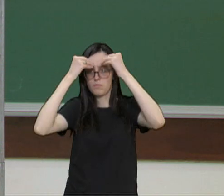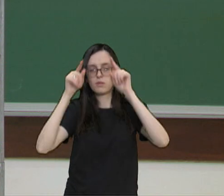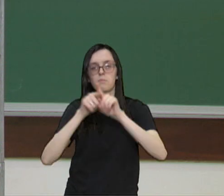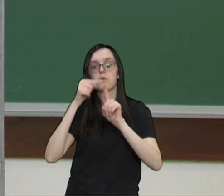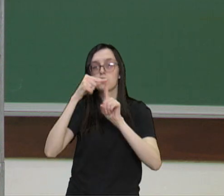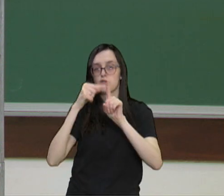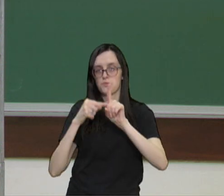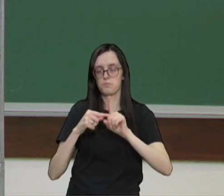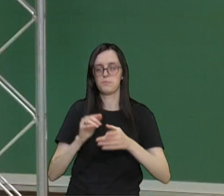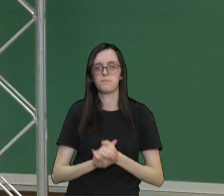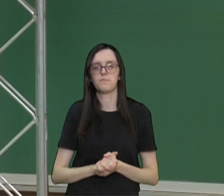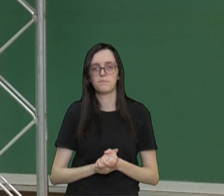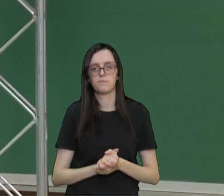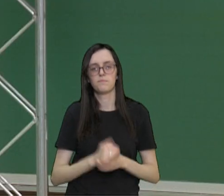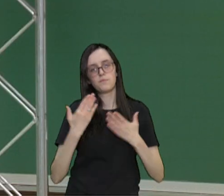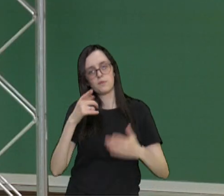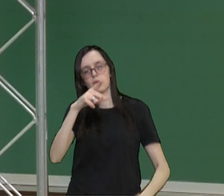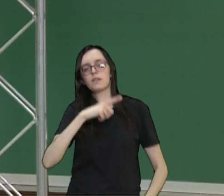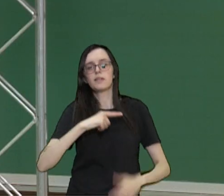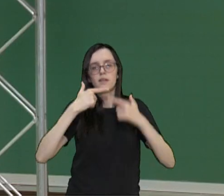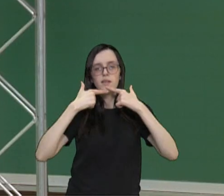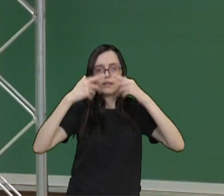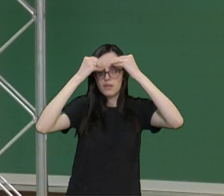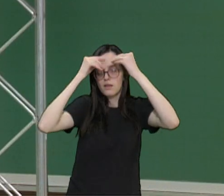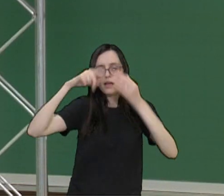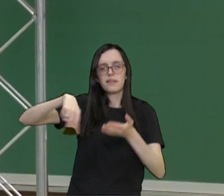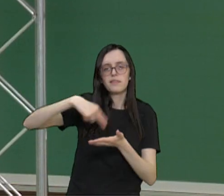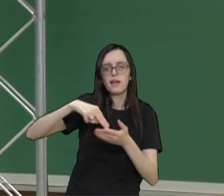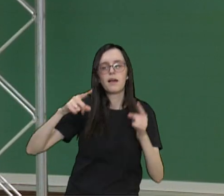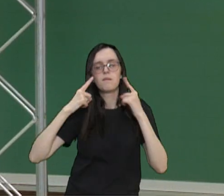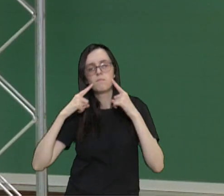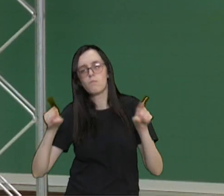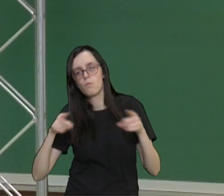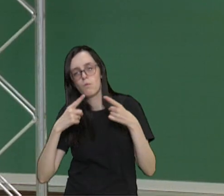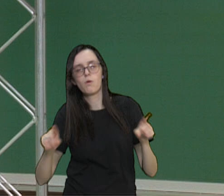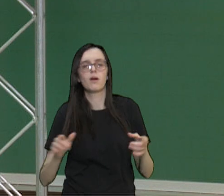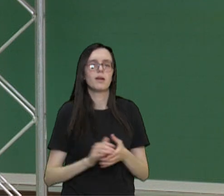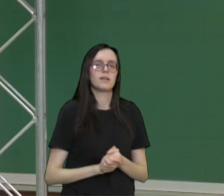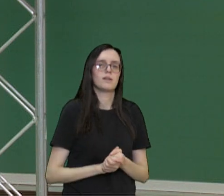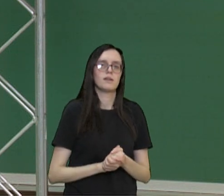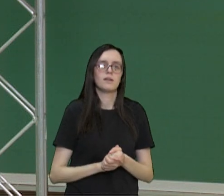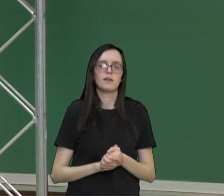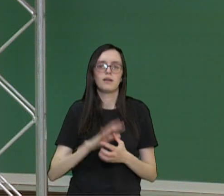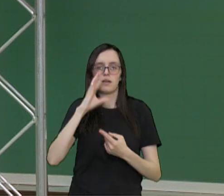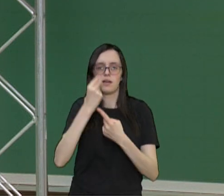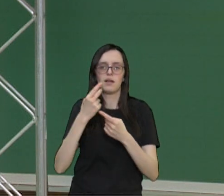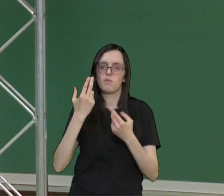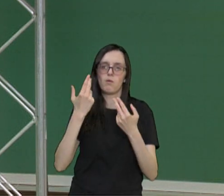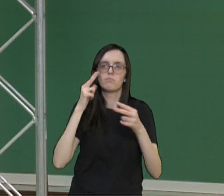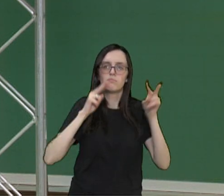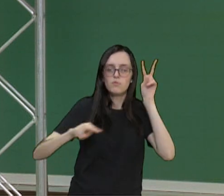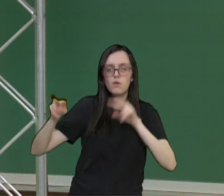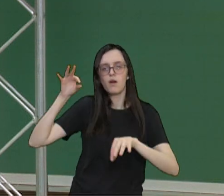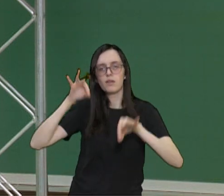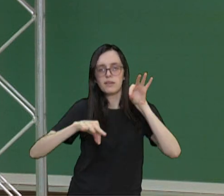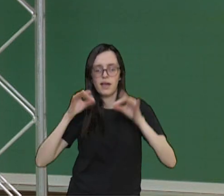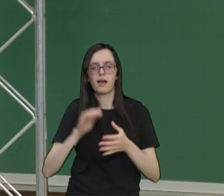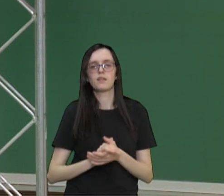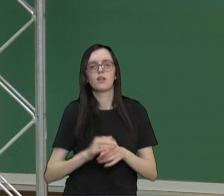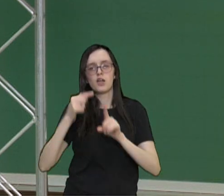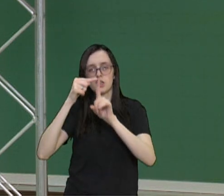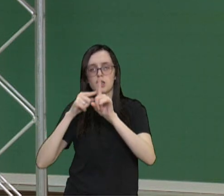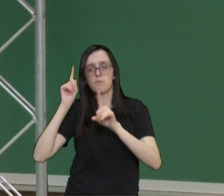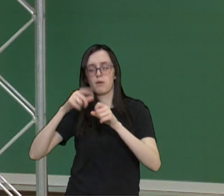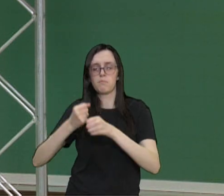tipos. Então, vocês têm a linguagem, que é dança, música, artes visuais e o teatro. Os tipos são os